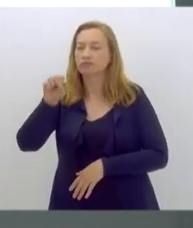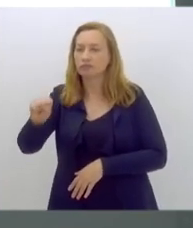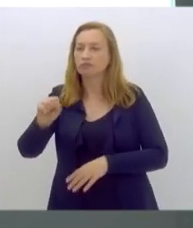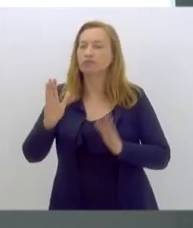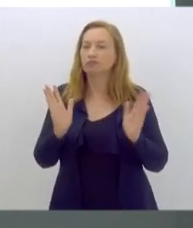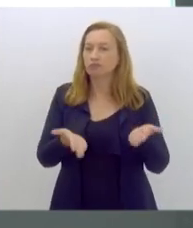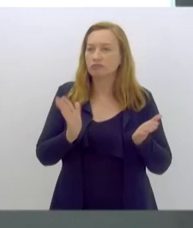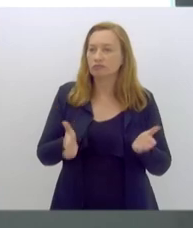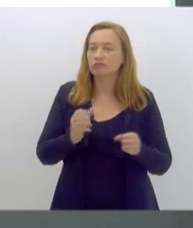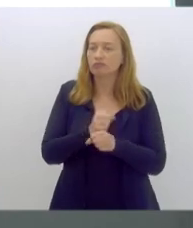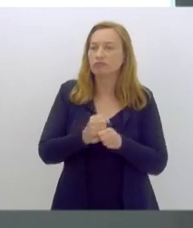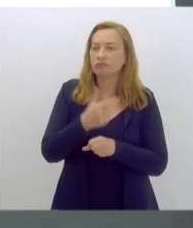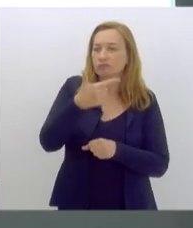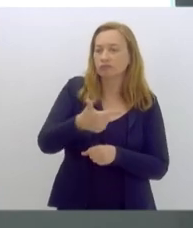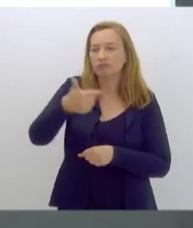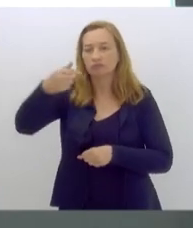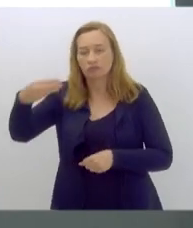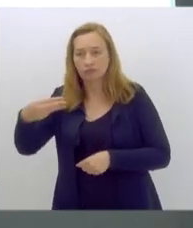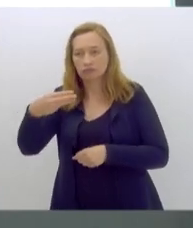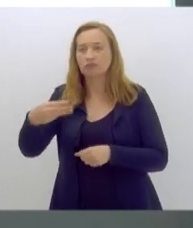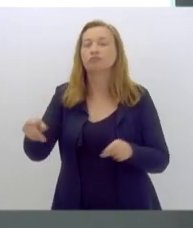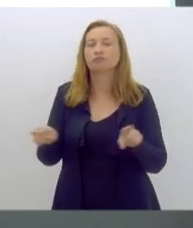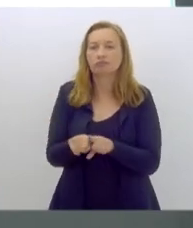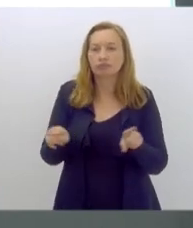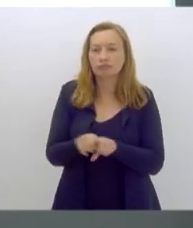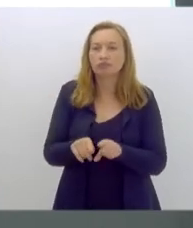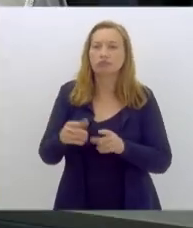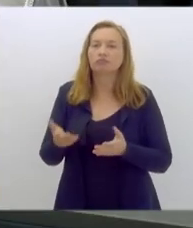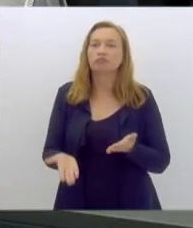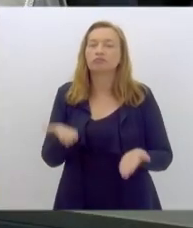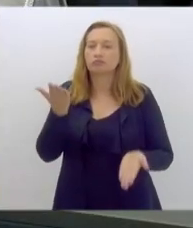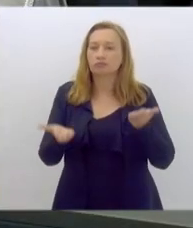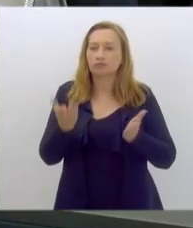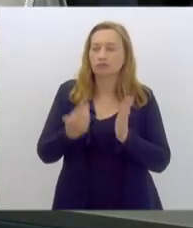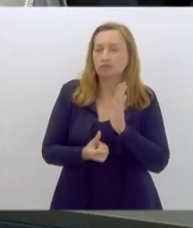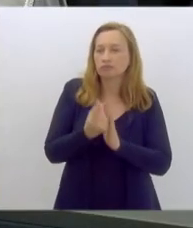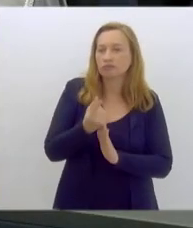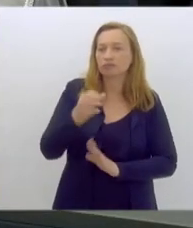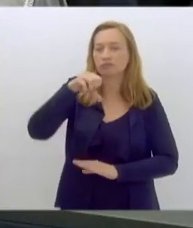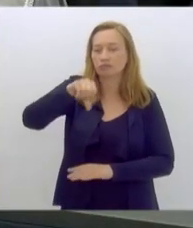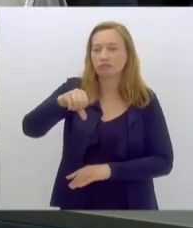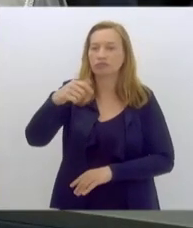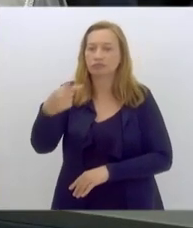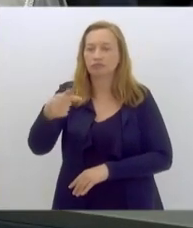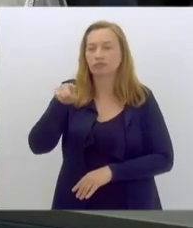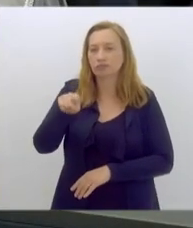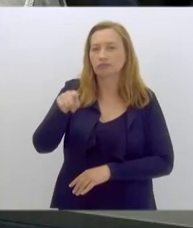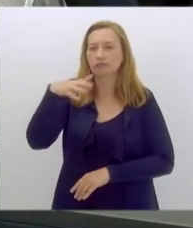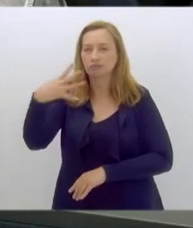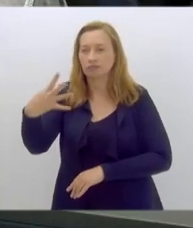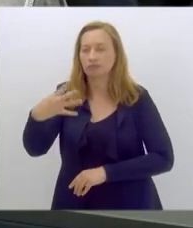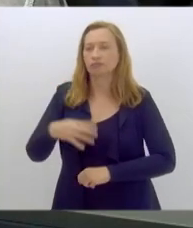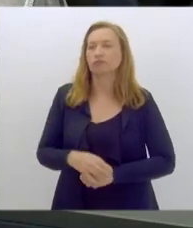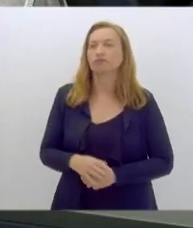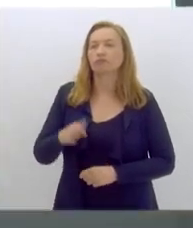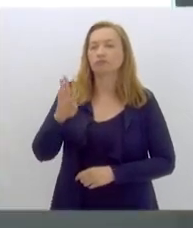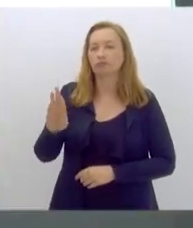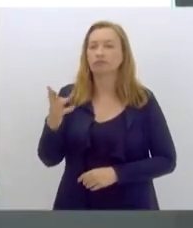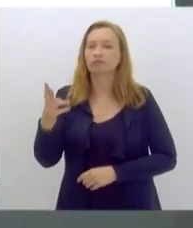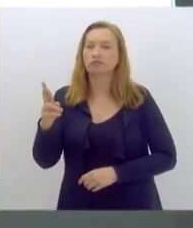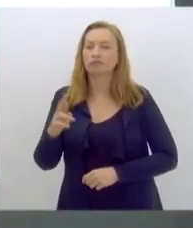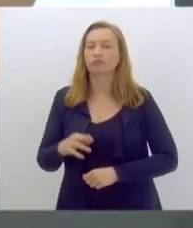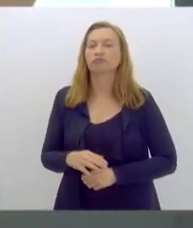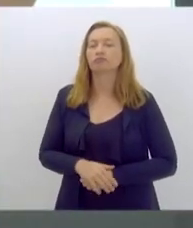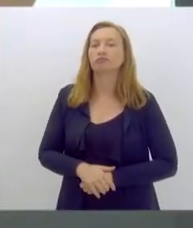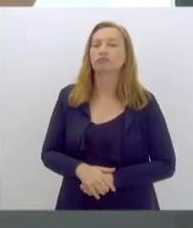nesse encaminhamento que fizemos também o orçamento equilibrado com 97.4 bilhões de